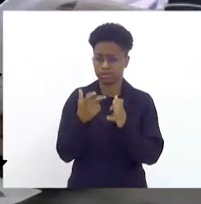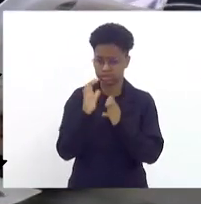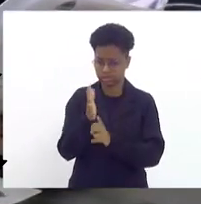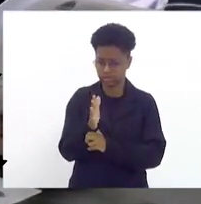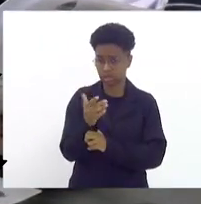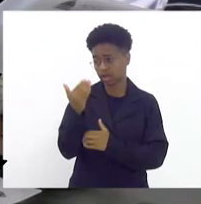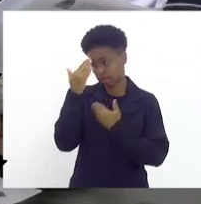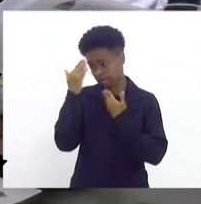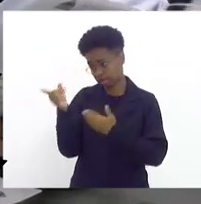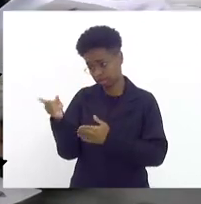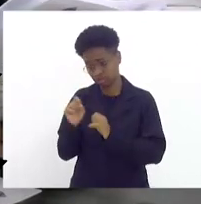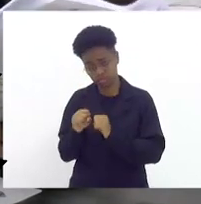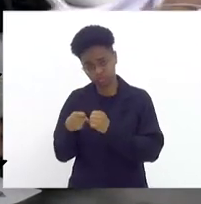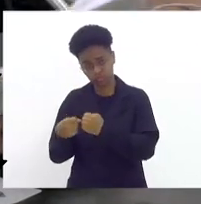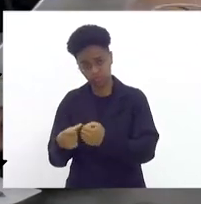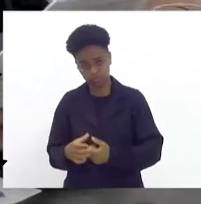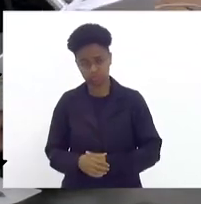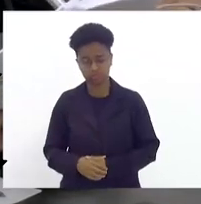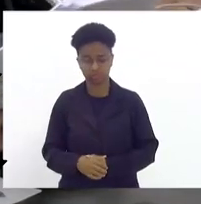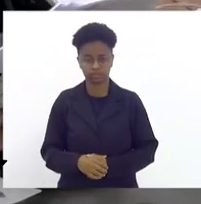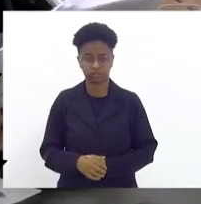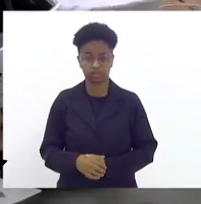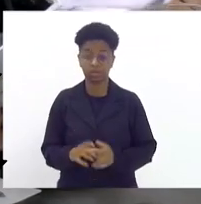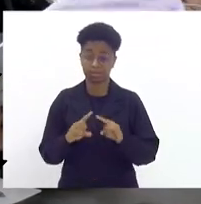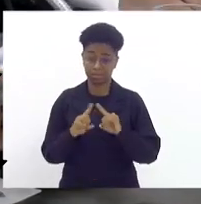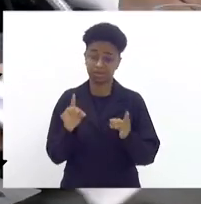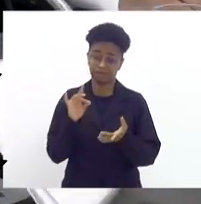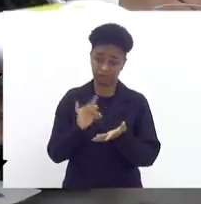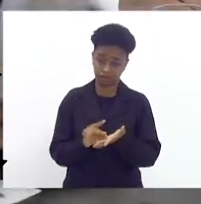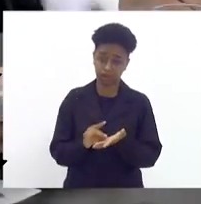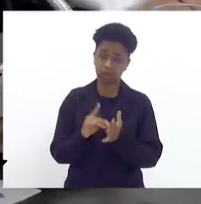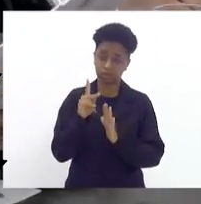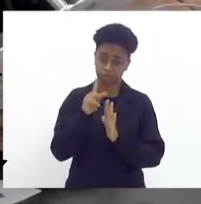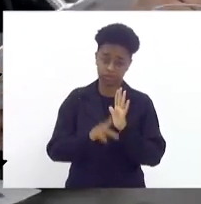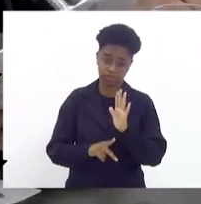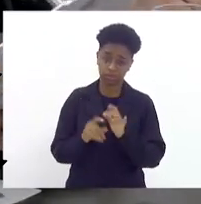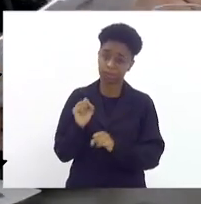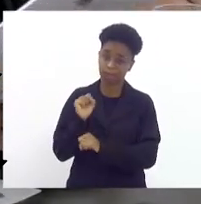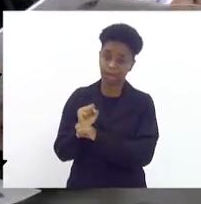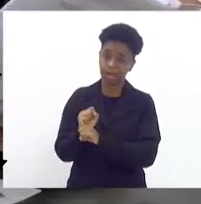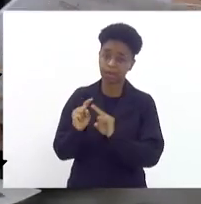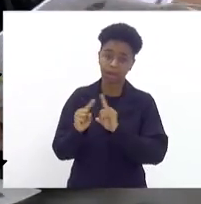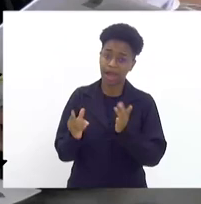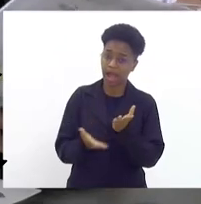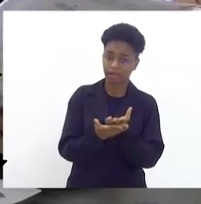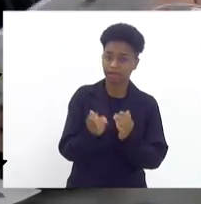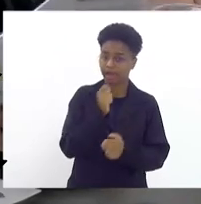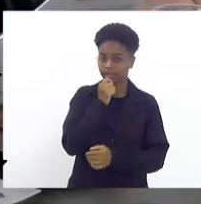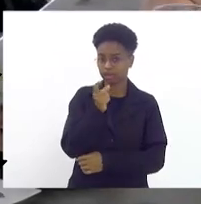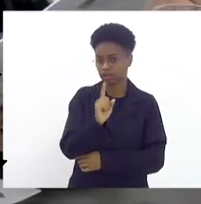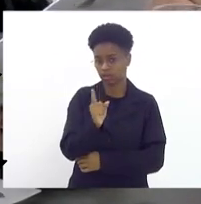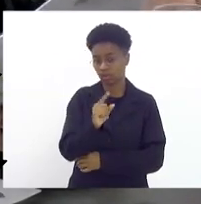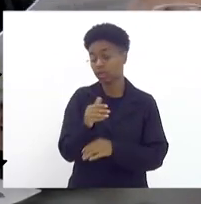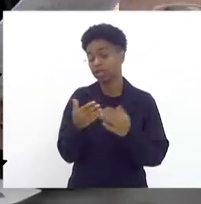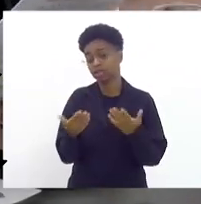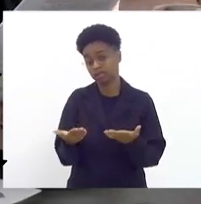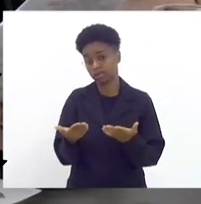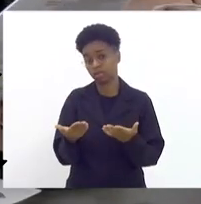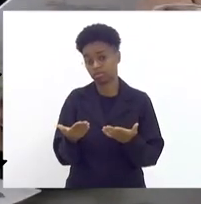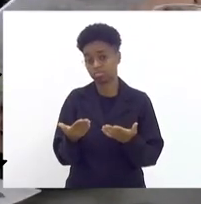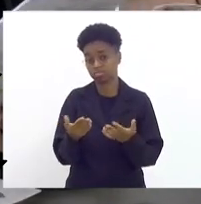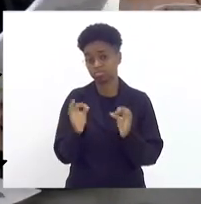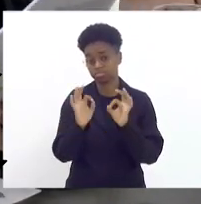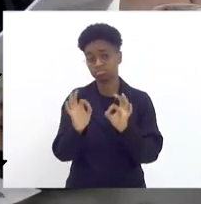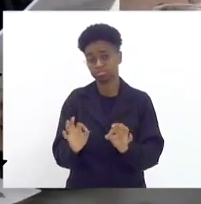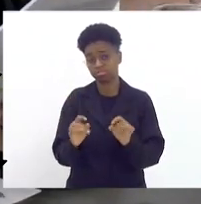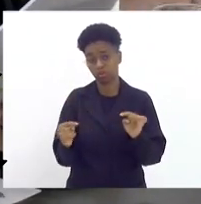a Vossa Excelência o empenho, deputado doutor Serginho. Mas, de fato, o projeto está sem andamento, mas ele não foi arquivado. Portanto, assiste razão